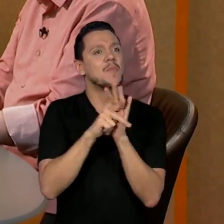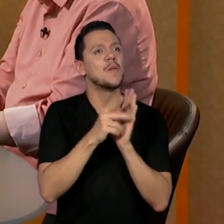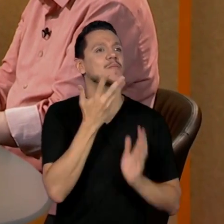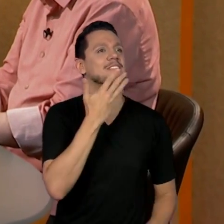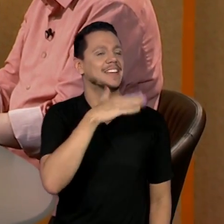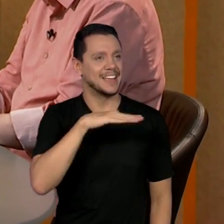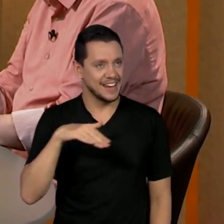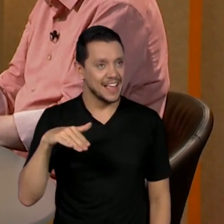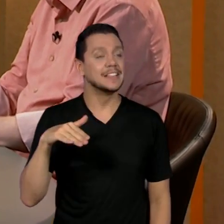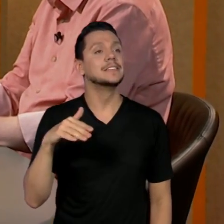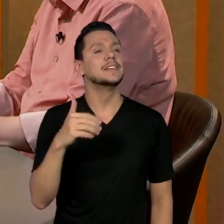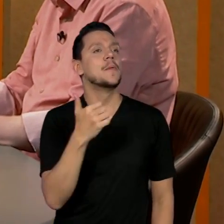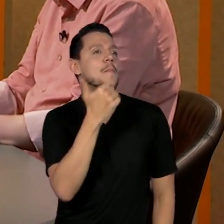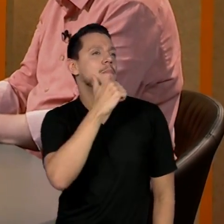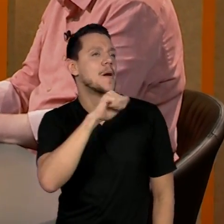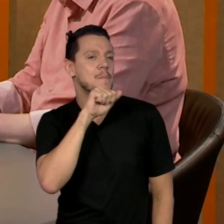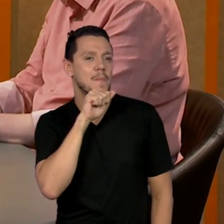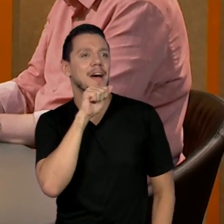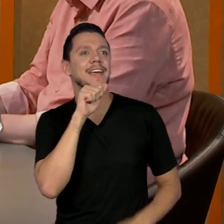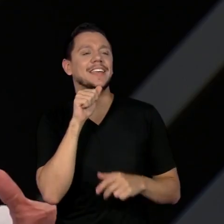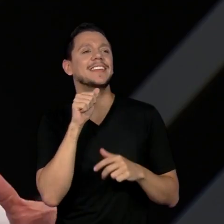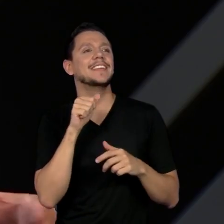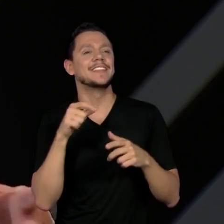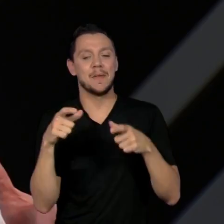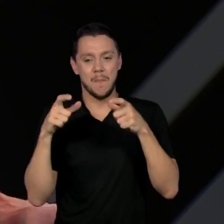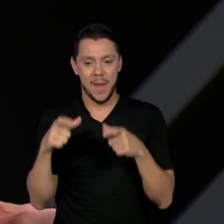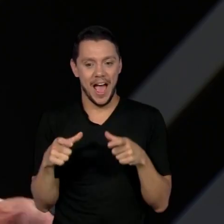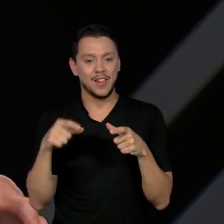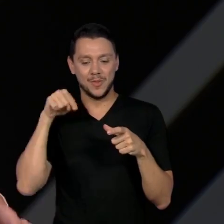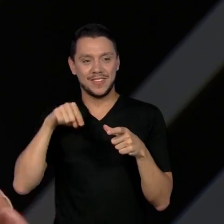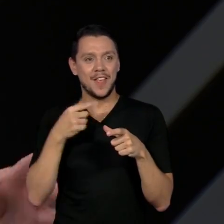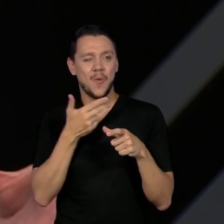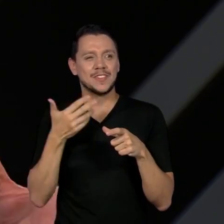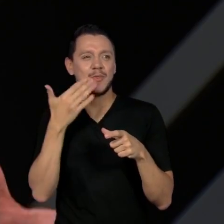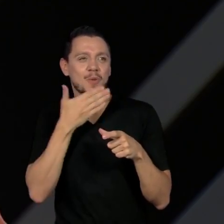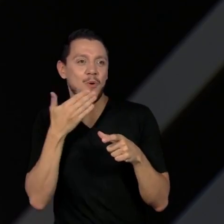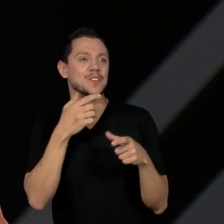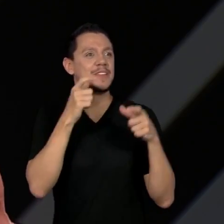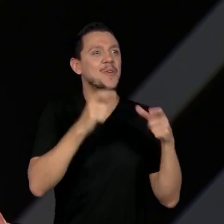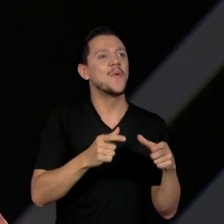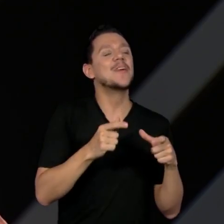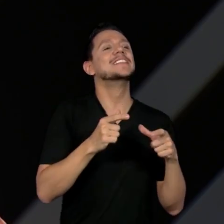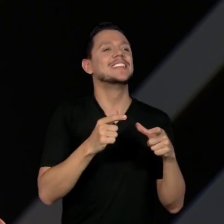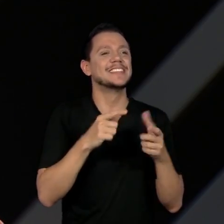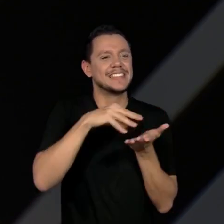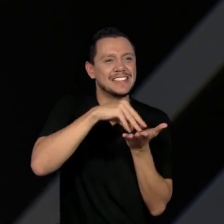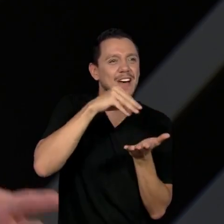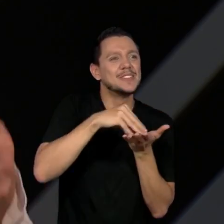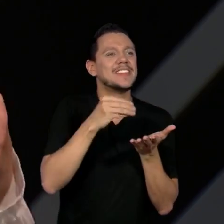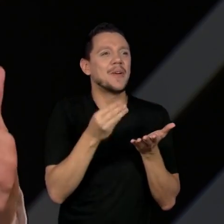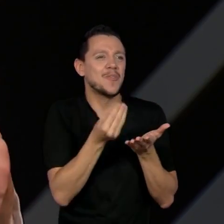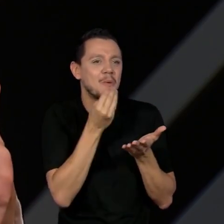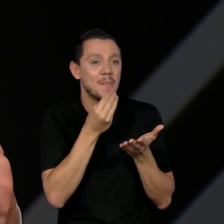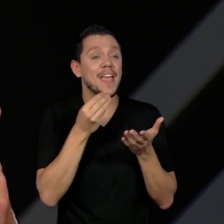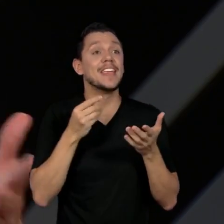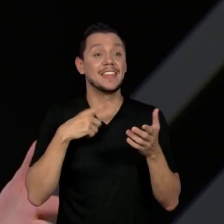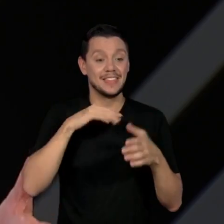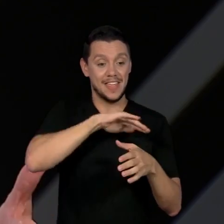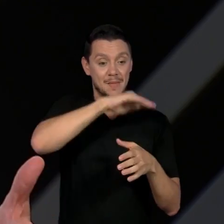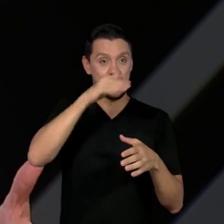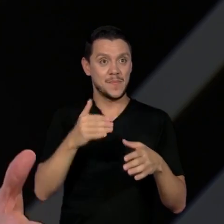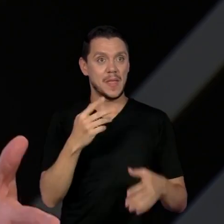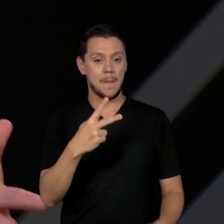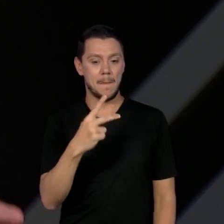e que as mães traziam pratinhos de doces, salgado, elas cobriam com pano de prato. E o pano de prato